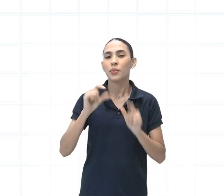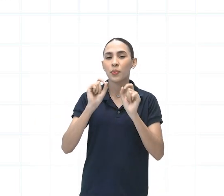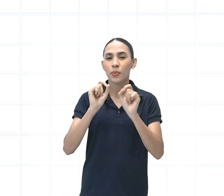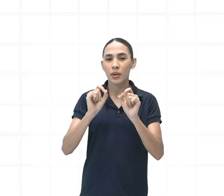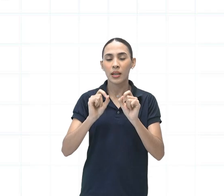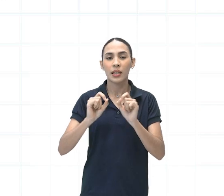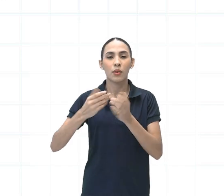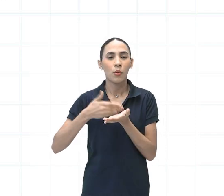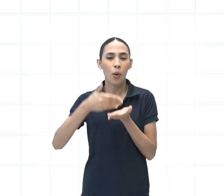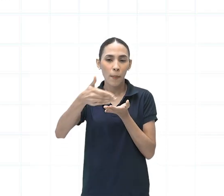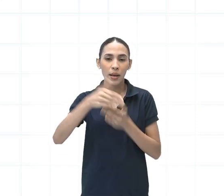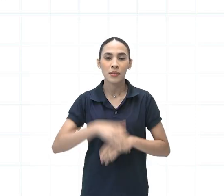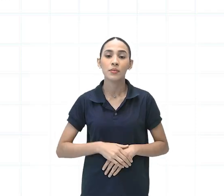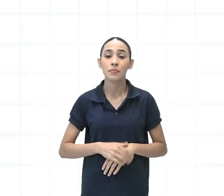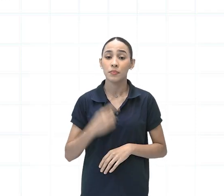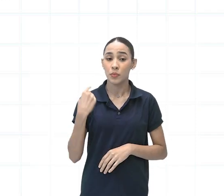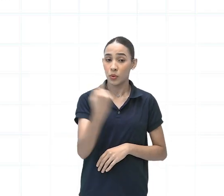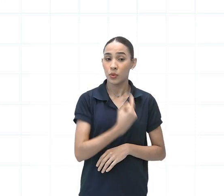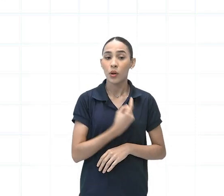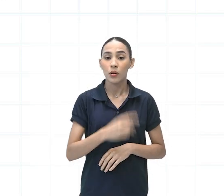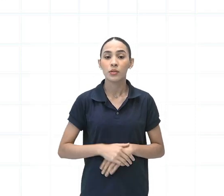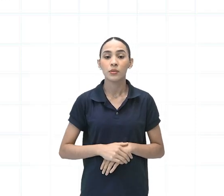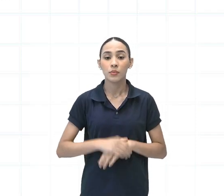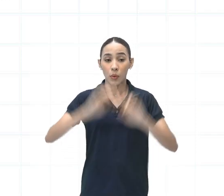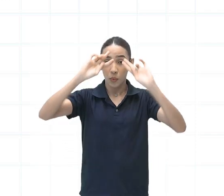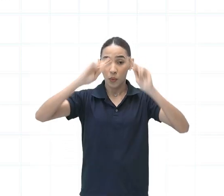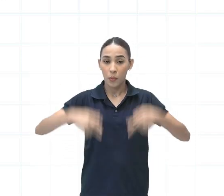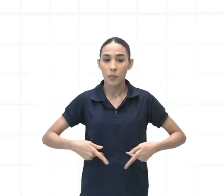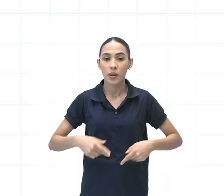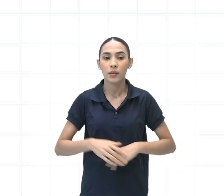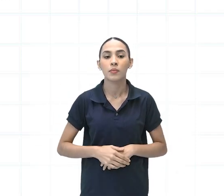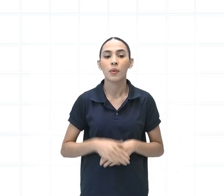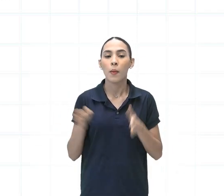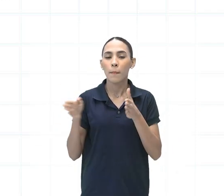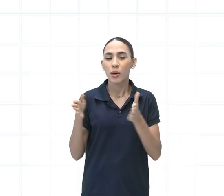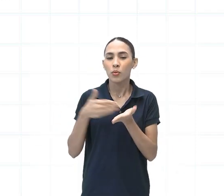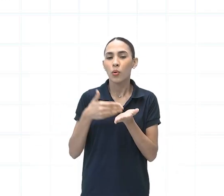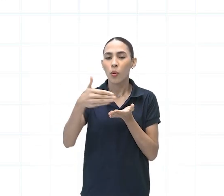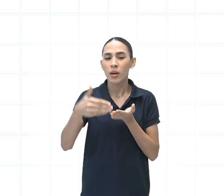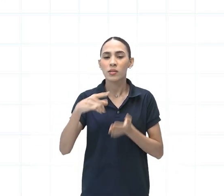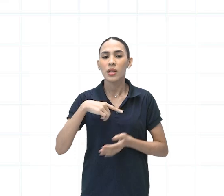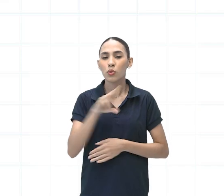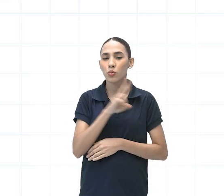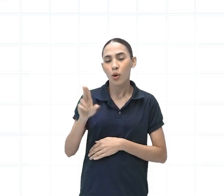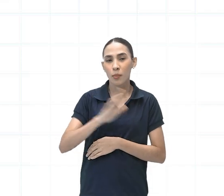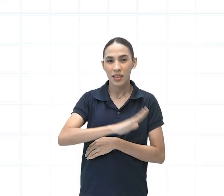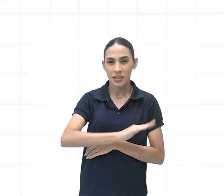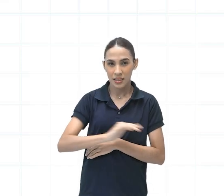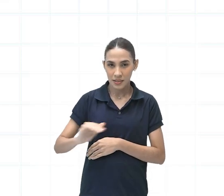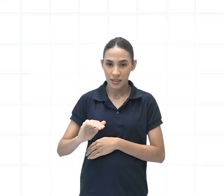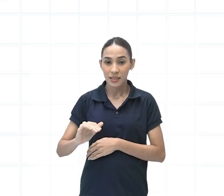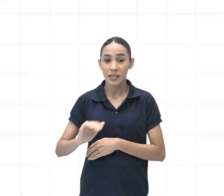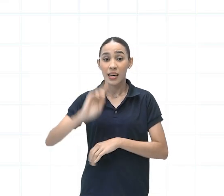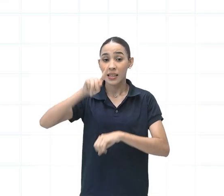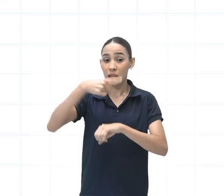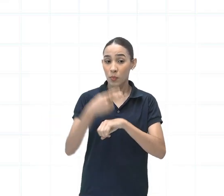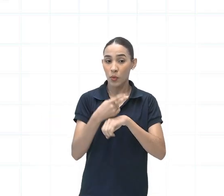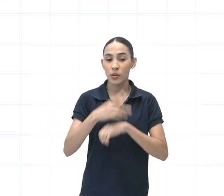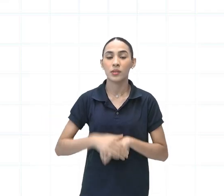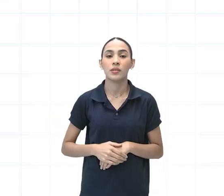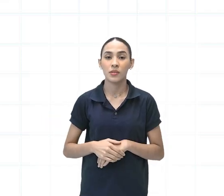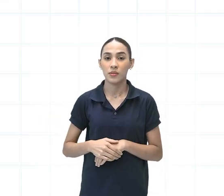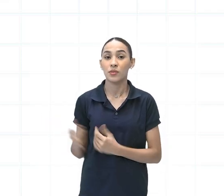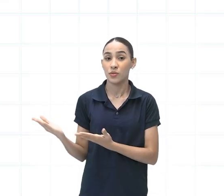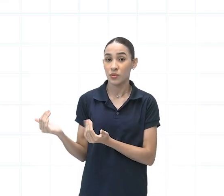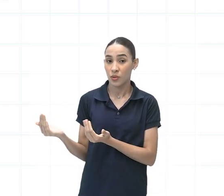um começo. Para nós, humanos, esse período inicial é chamado de infância e, logo após,